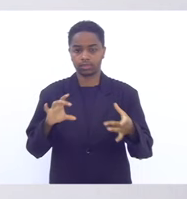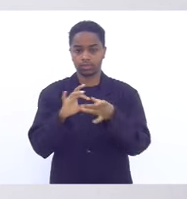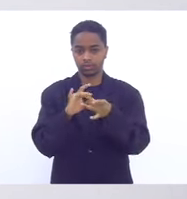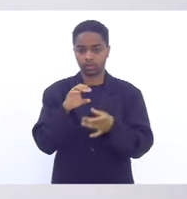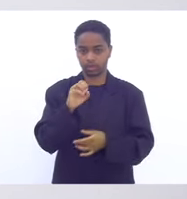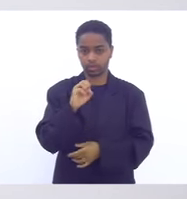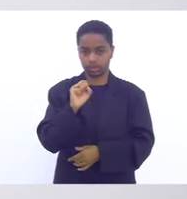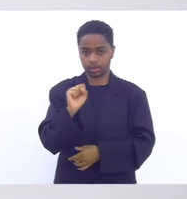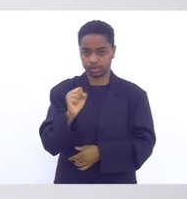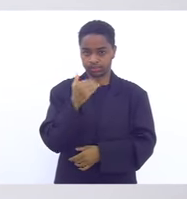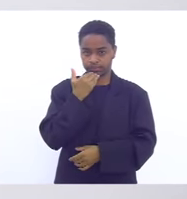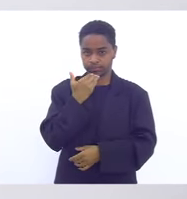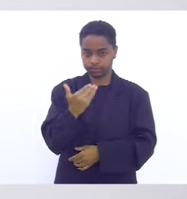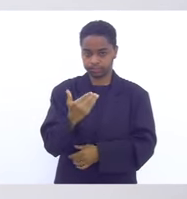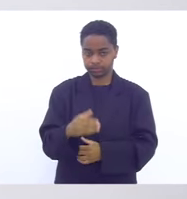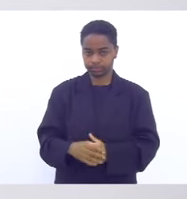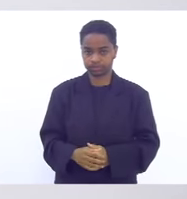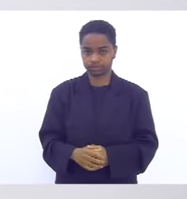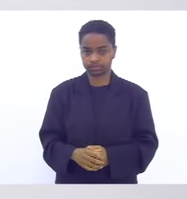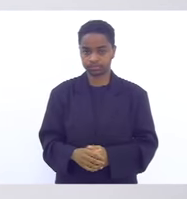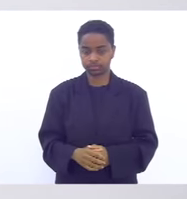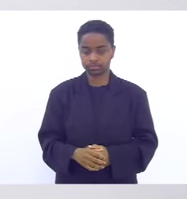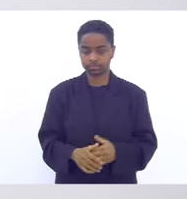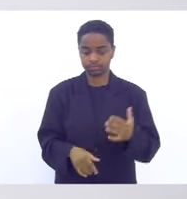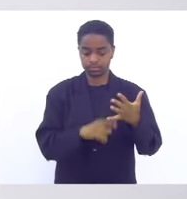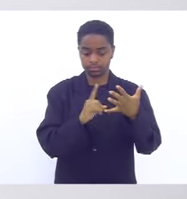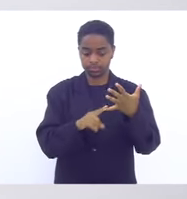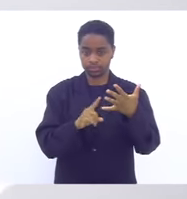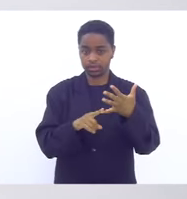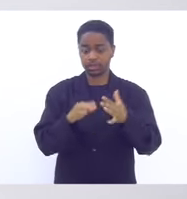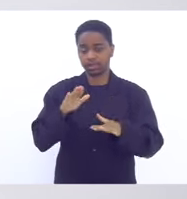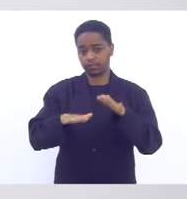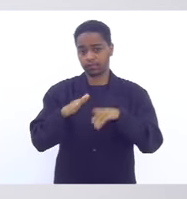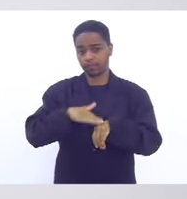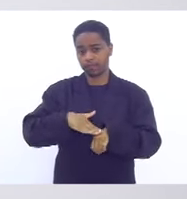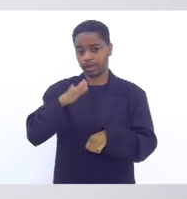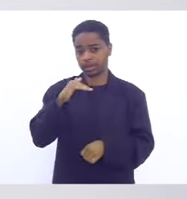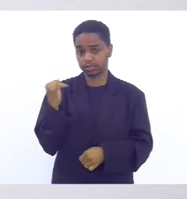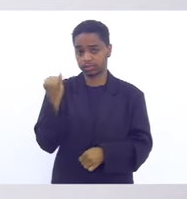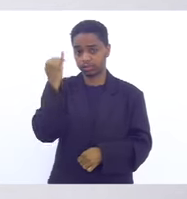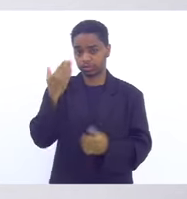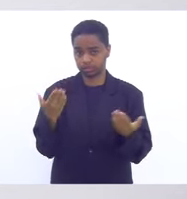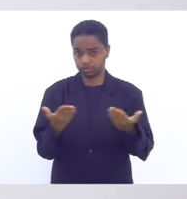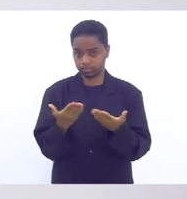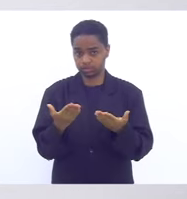são solicitadas à companhia. Quinto, talvez o mais importante nesse momento, o